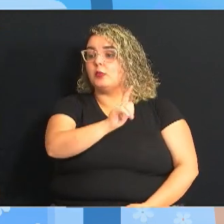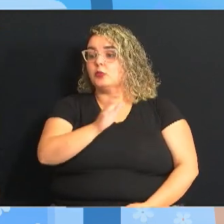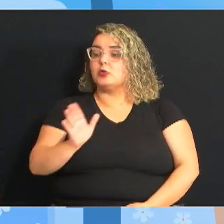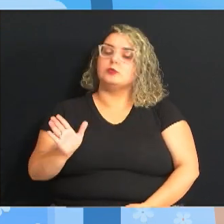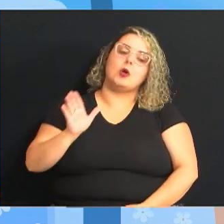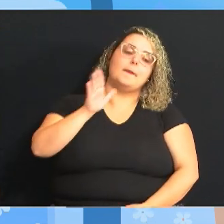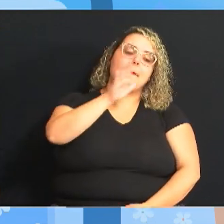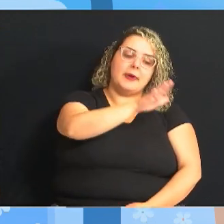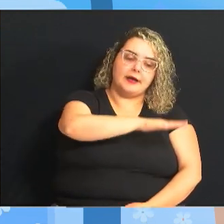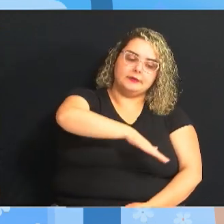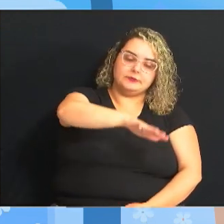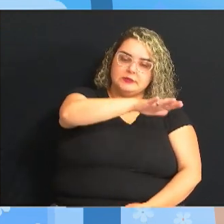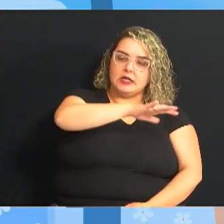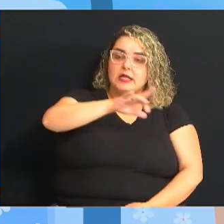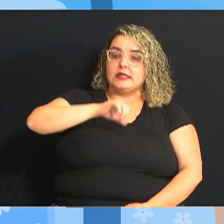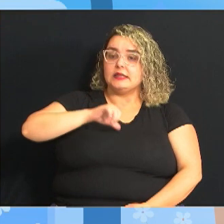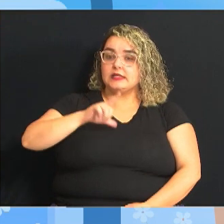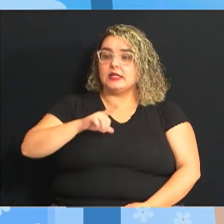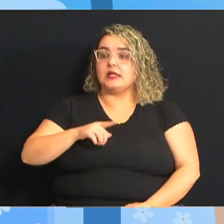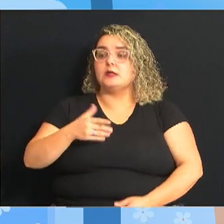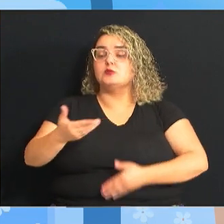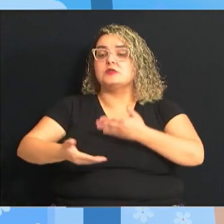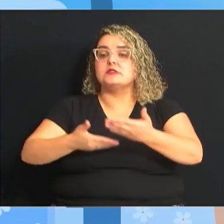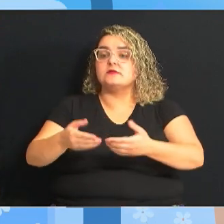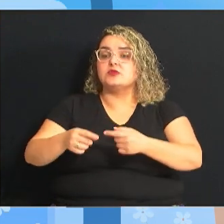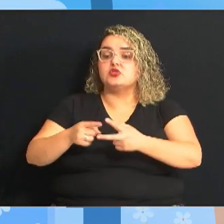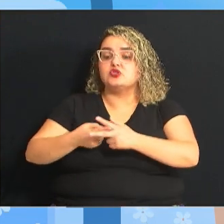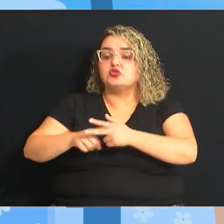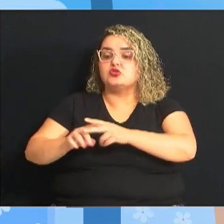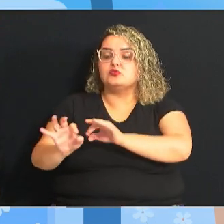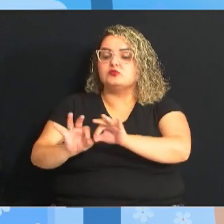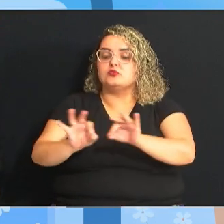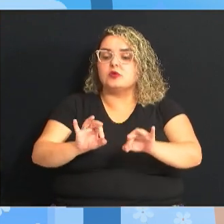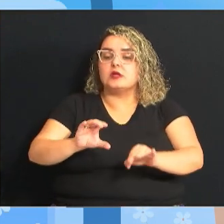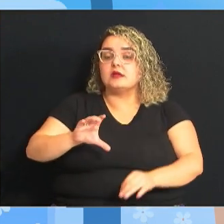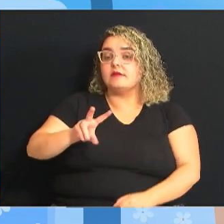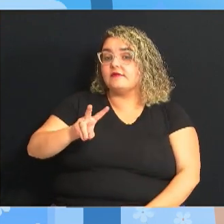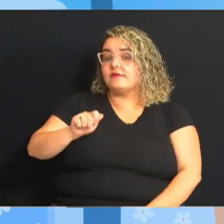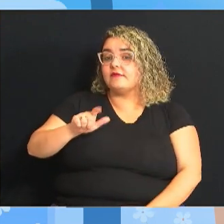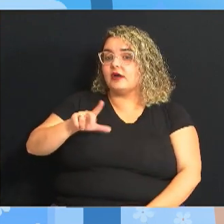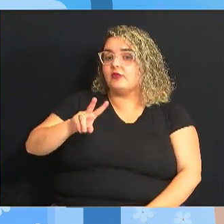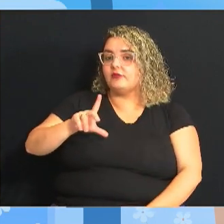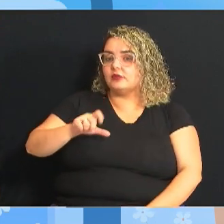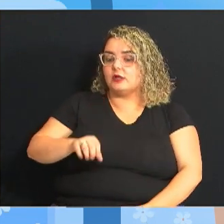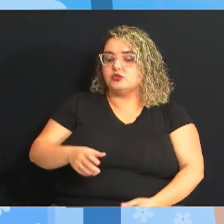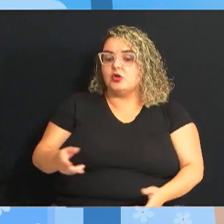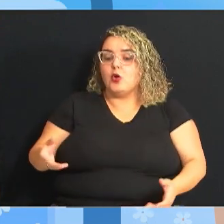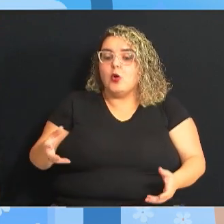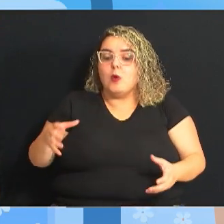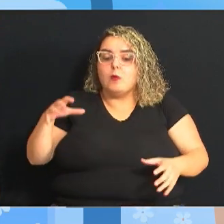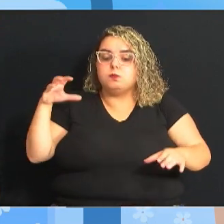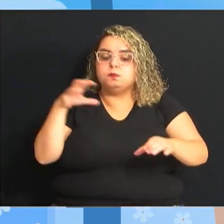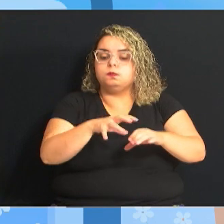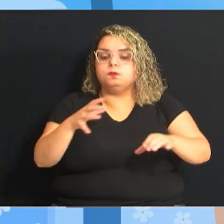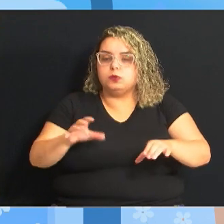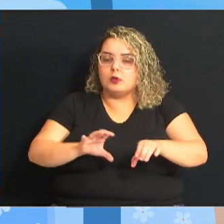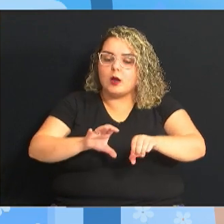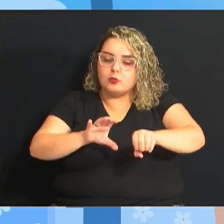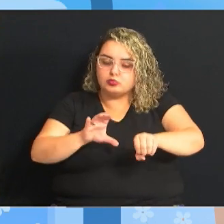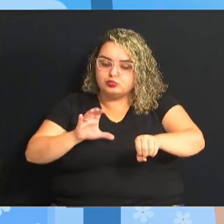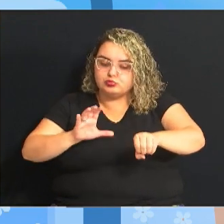151 carros, 163 motos e 2 caminhões. Na terça-feira, vai acontecer o repasse de veículos